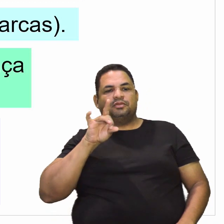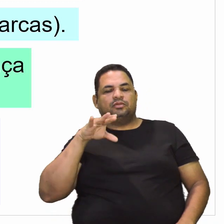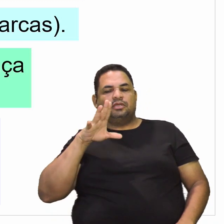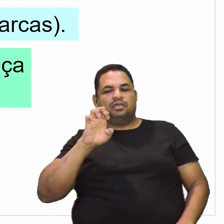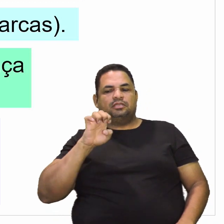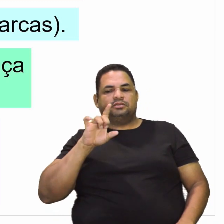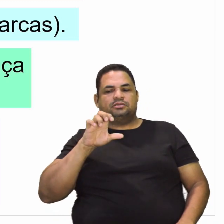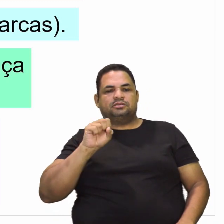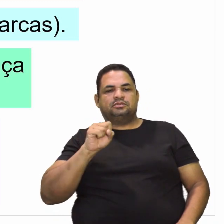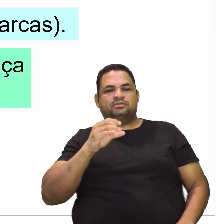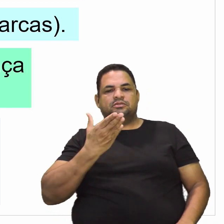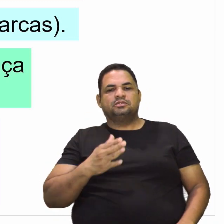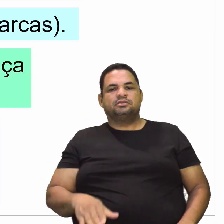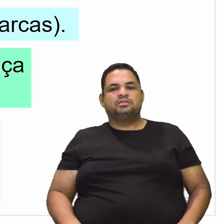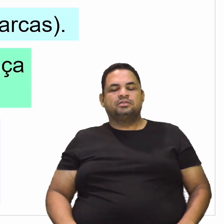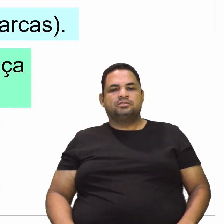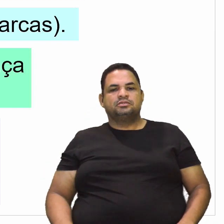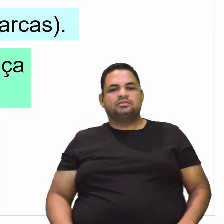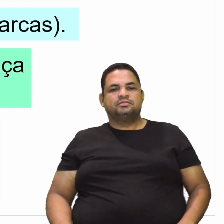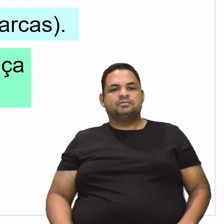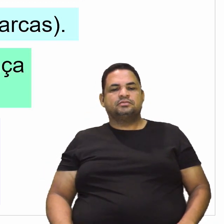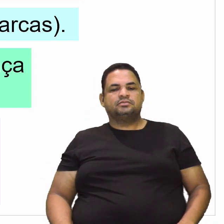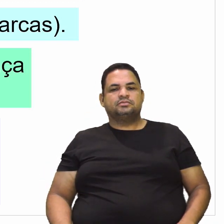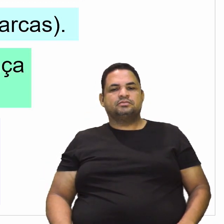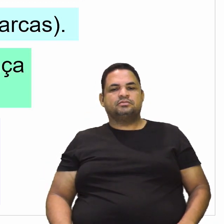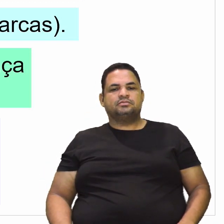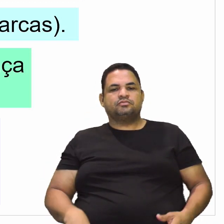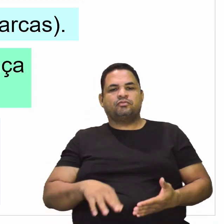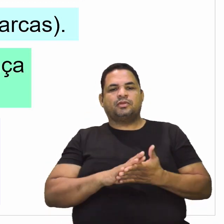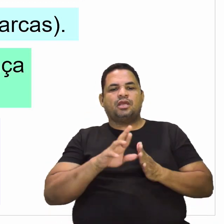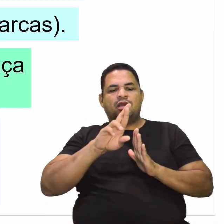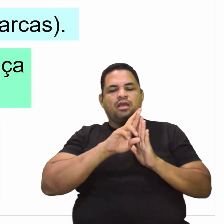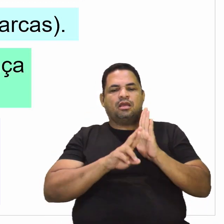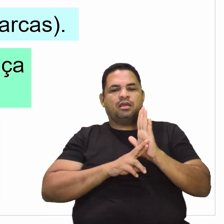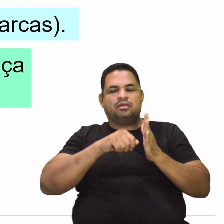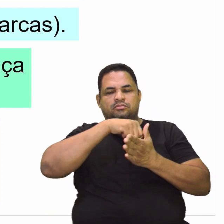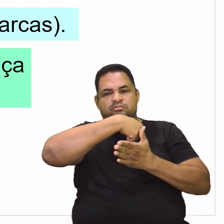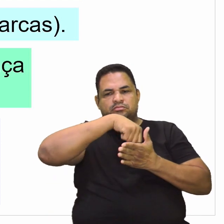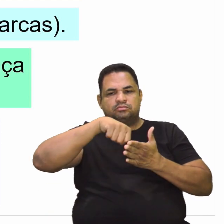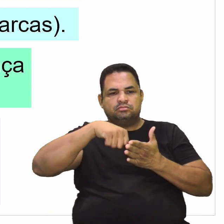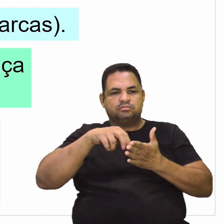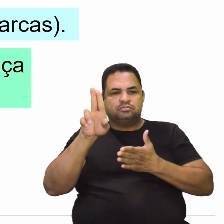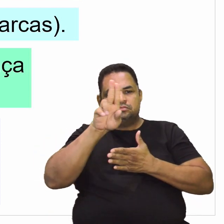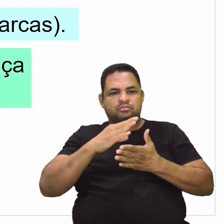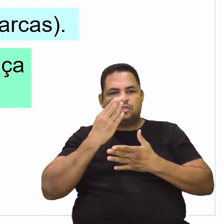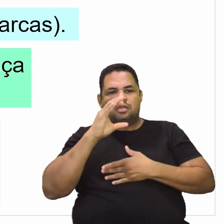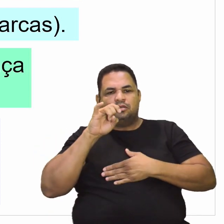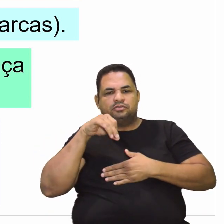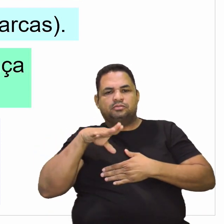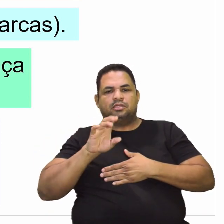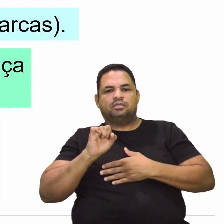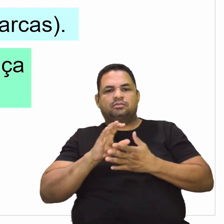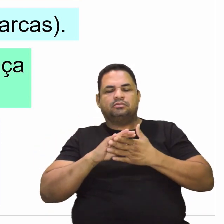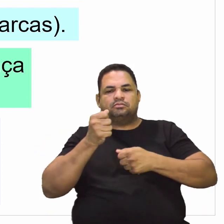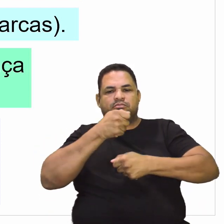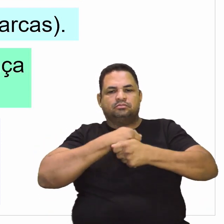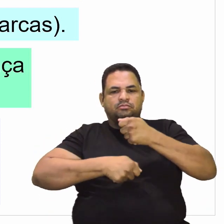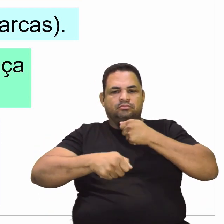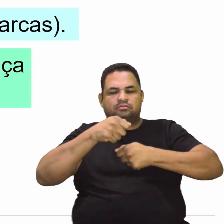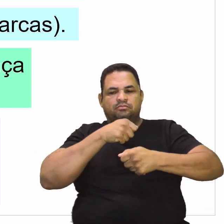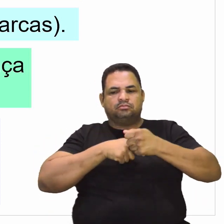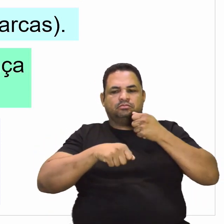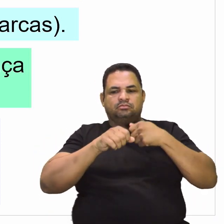divisão. Os capitulares eram normas escritas adotadas por Carlos Magno